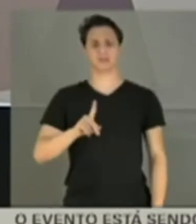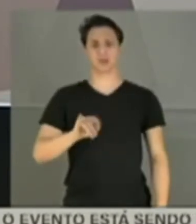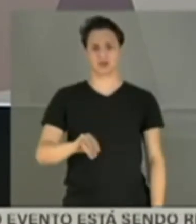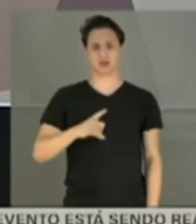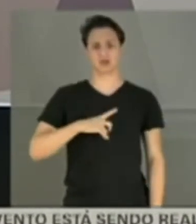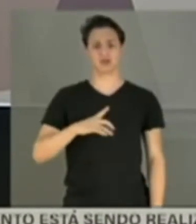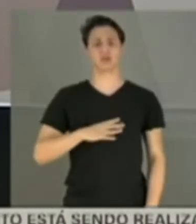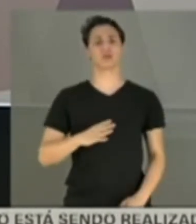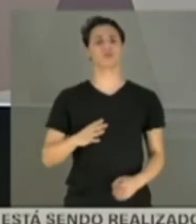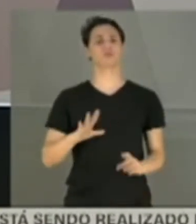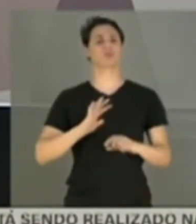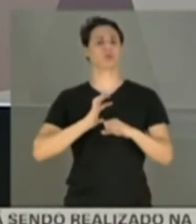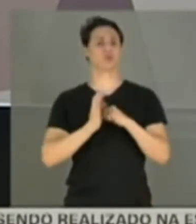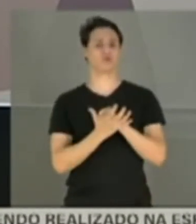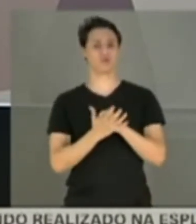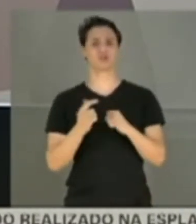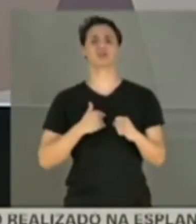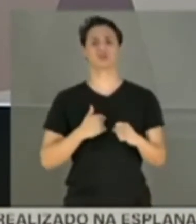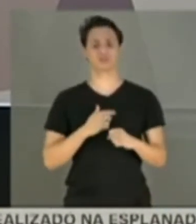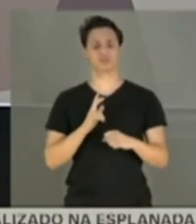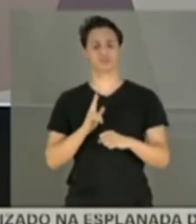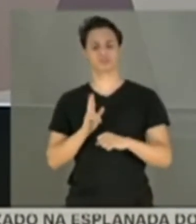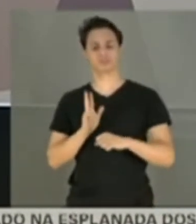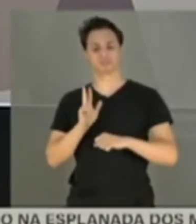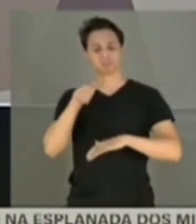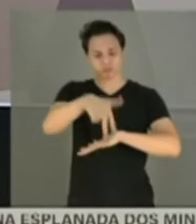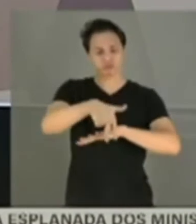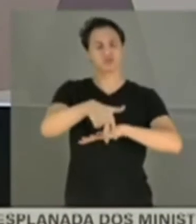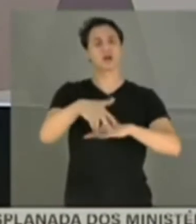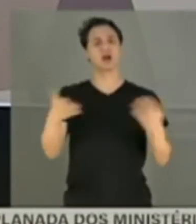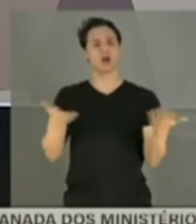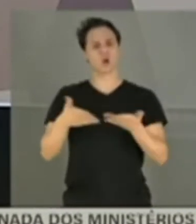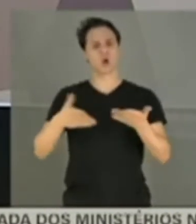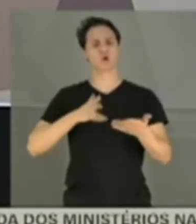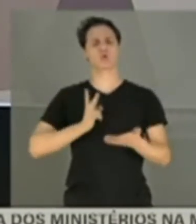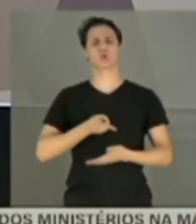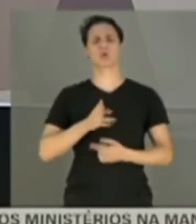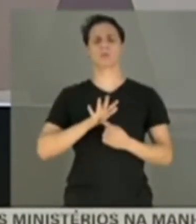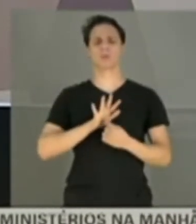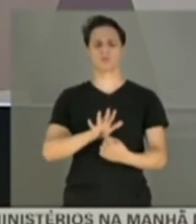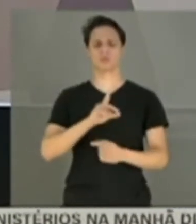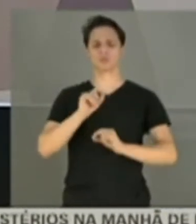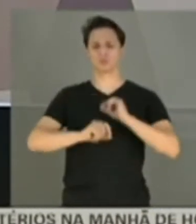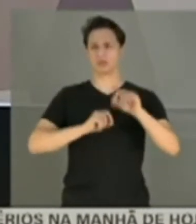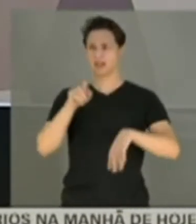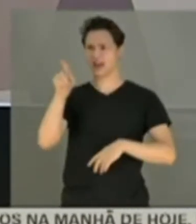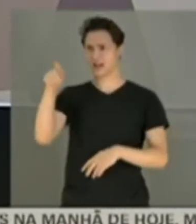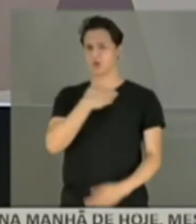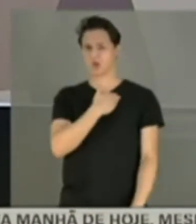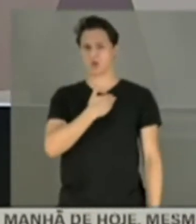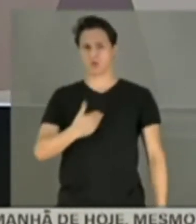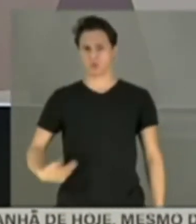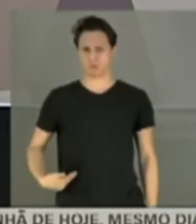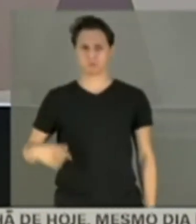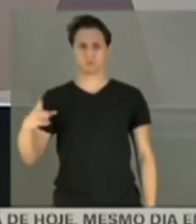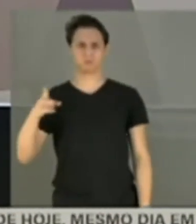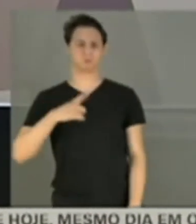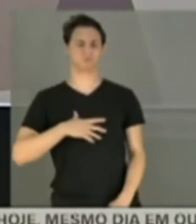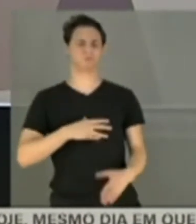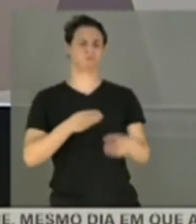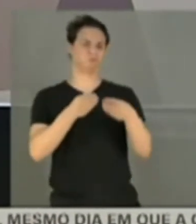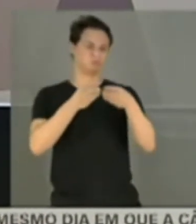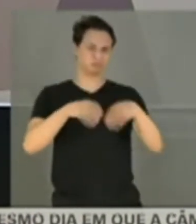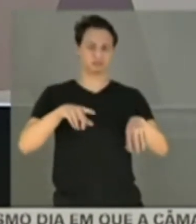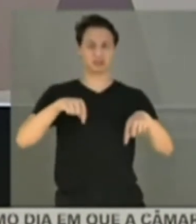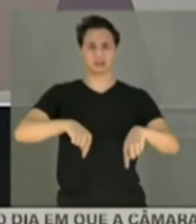Covid tome a frente disso e continue mostrando o desmando que esse governo tem em relação